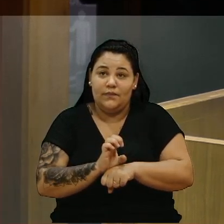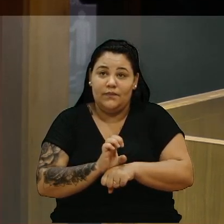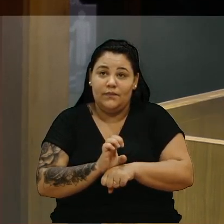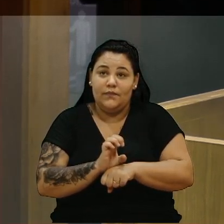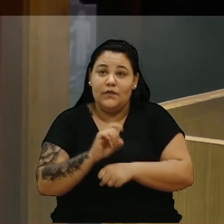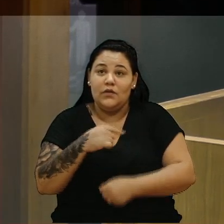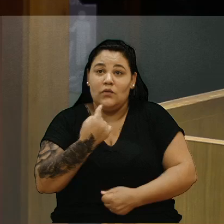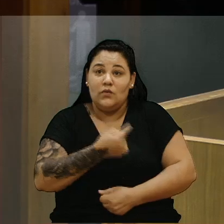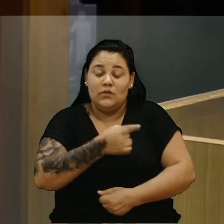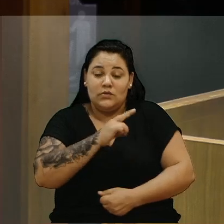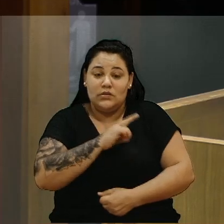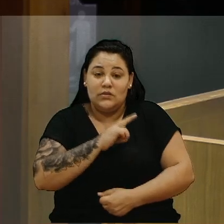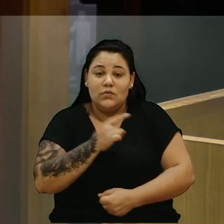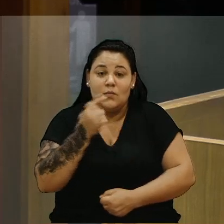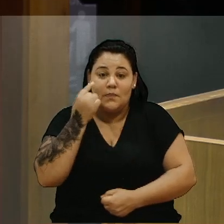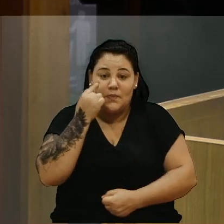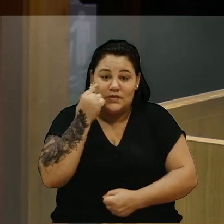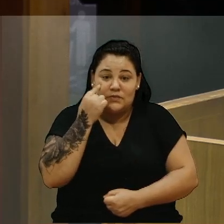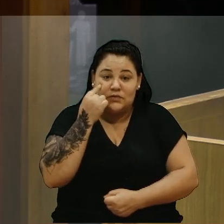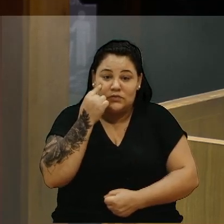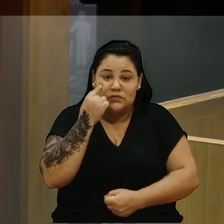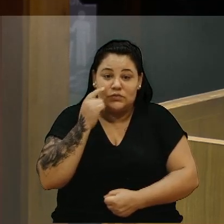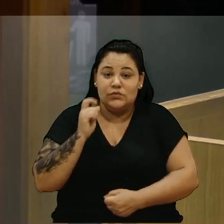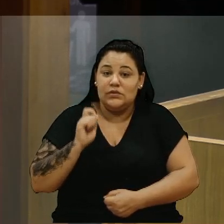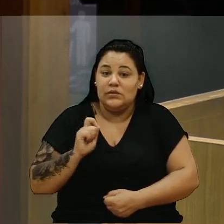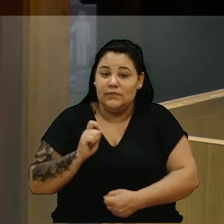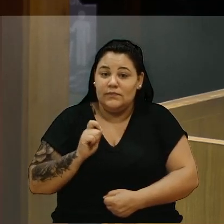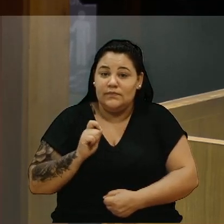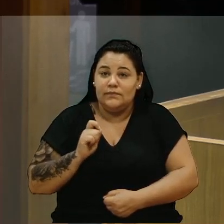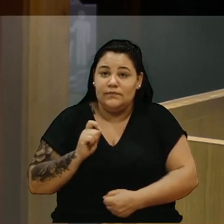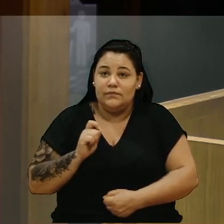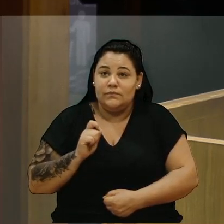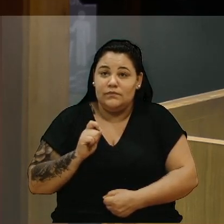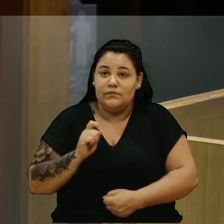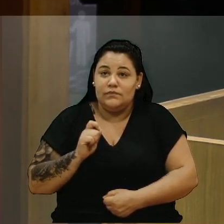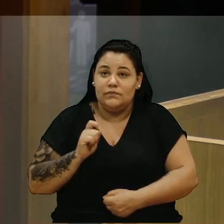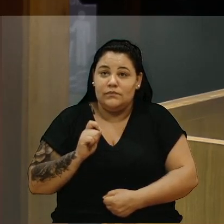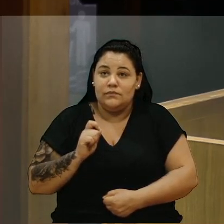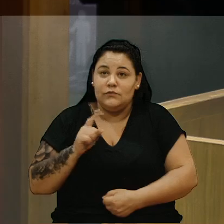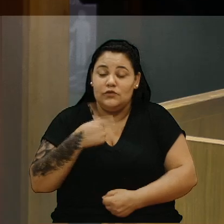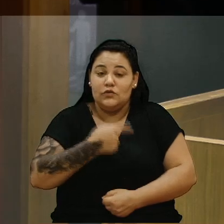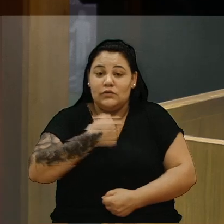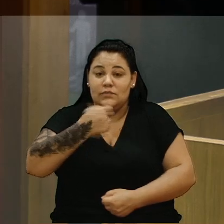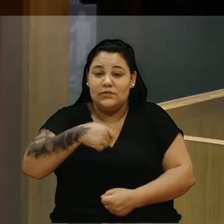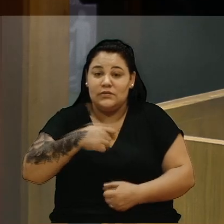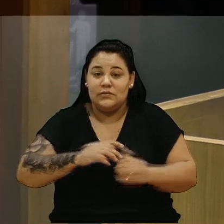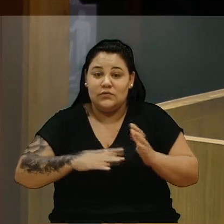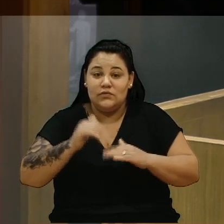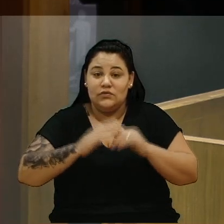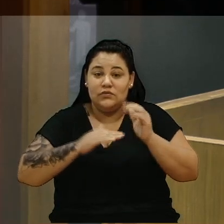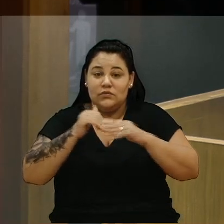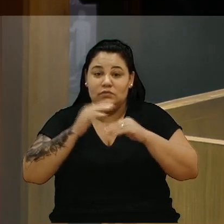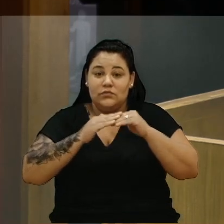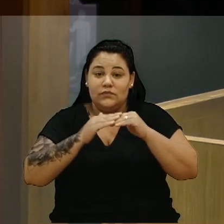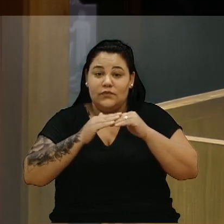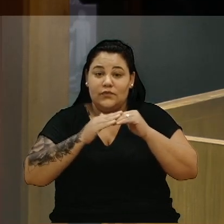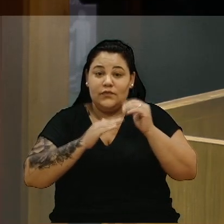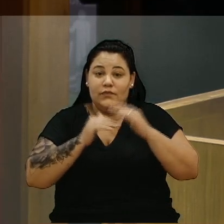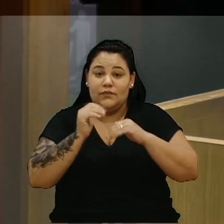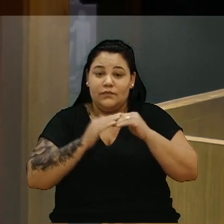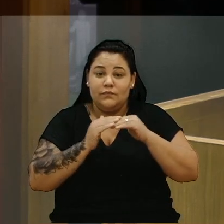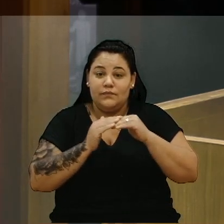Nós temos um pensamento de quê? Nós temos que evoluir.